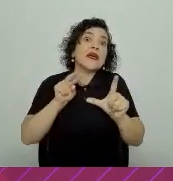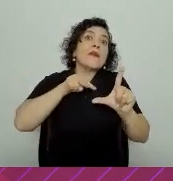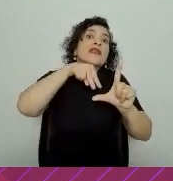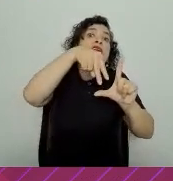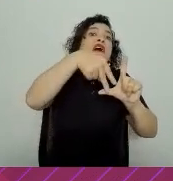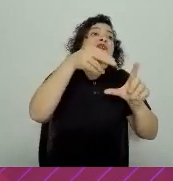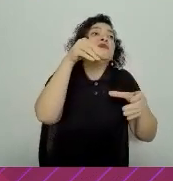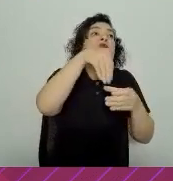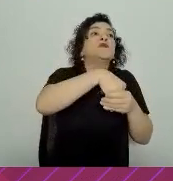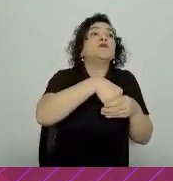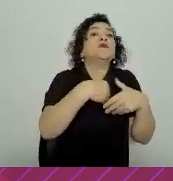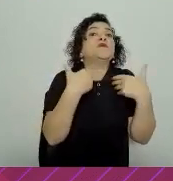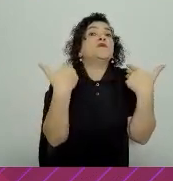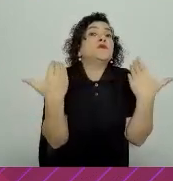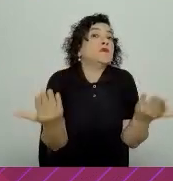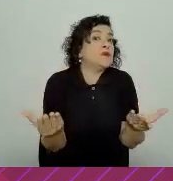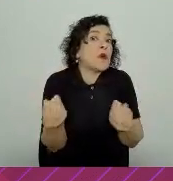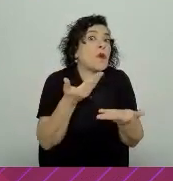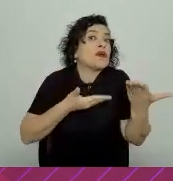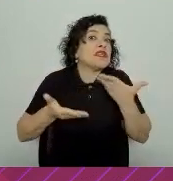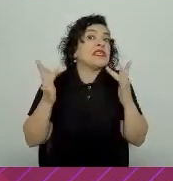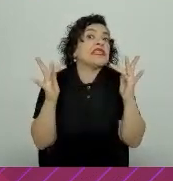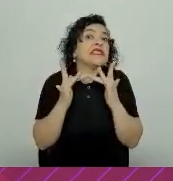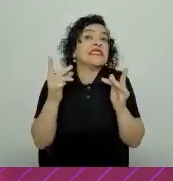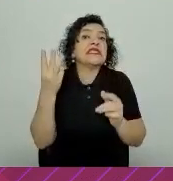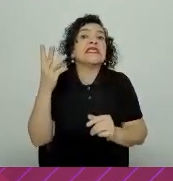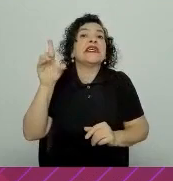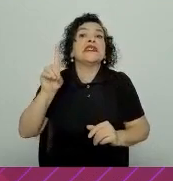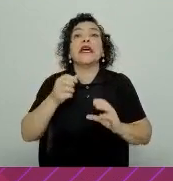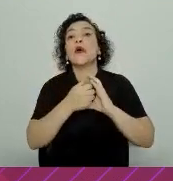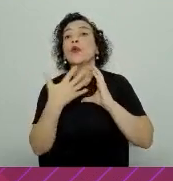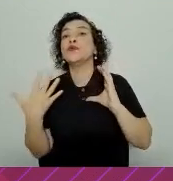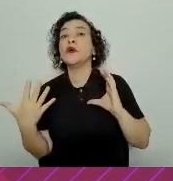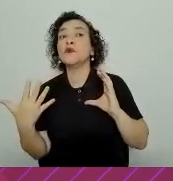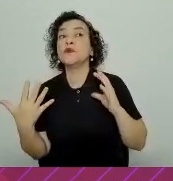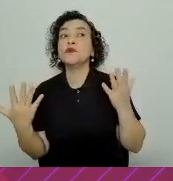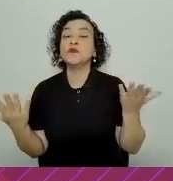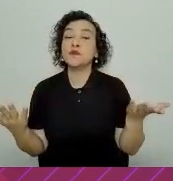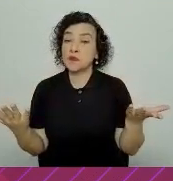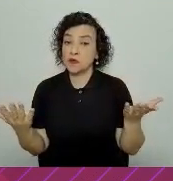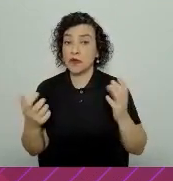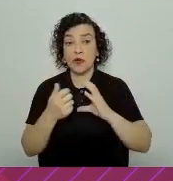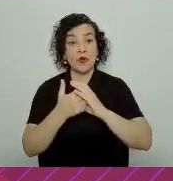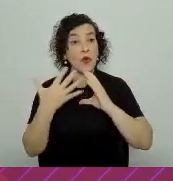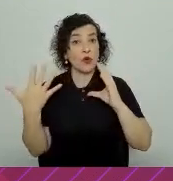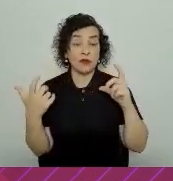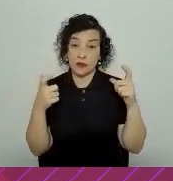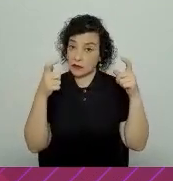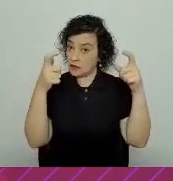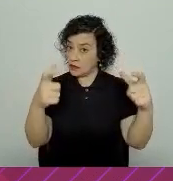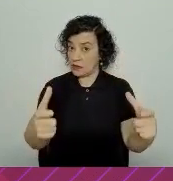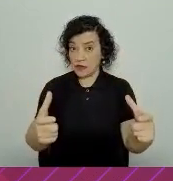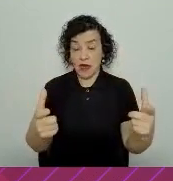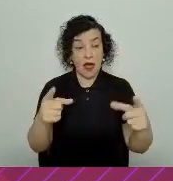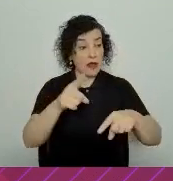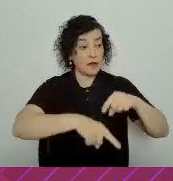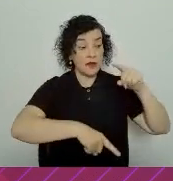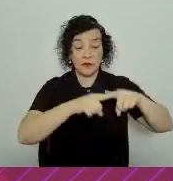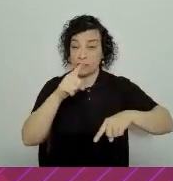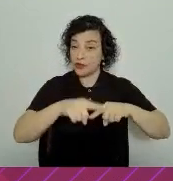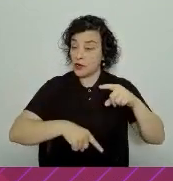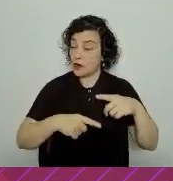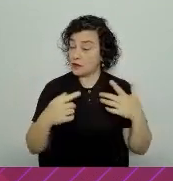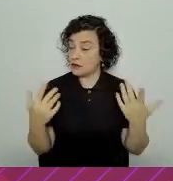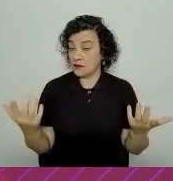como nós vamos interagir 3D Qual que é o conteúdo o conteúdo vai ser o espaço e os objetos